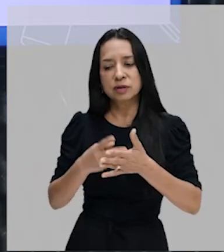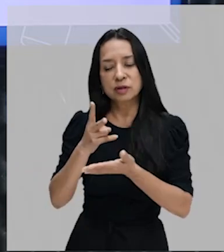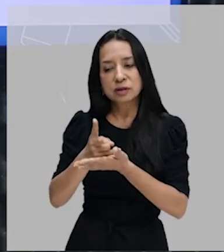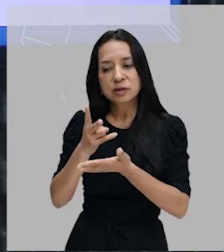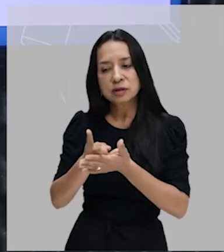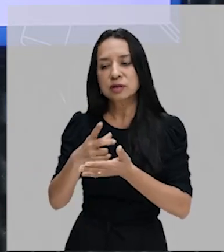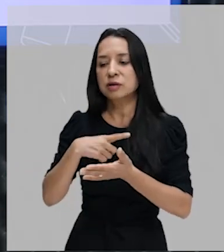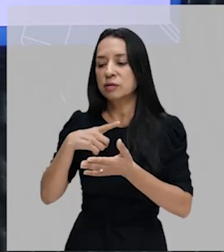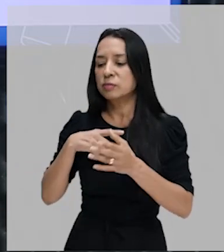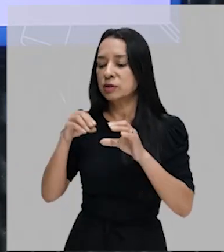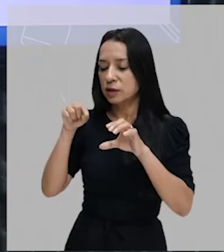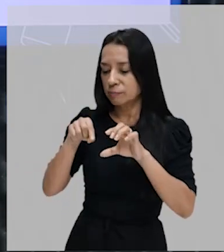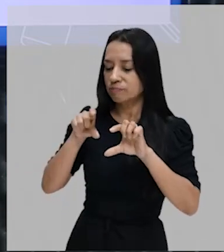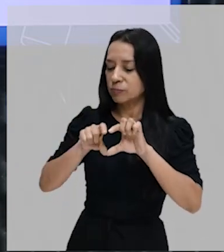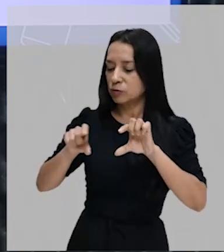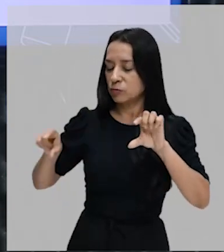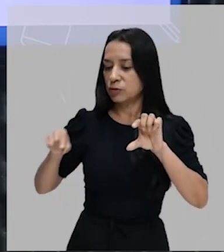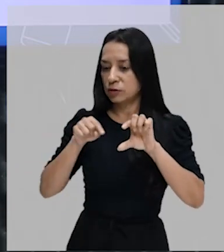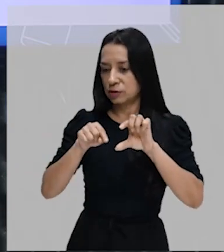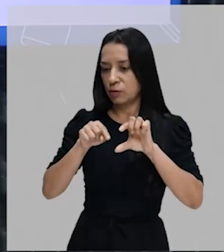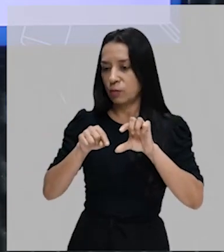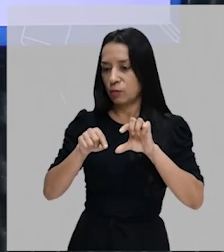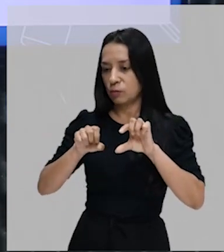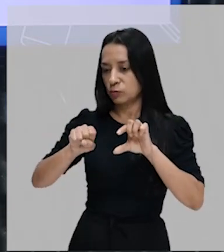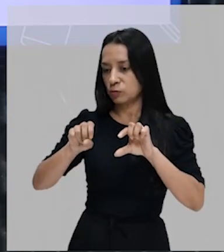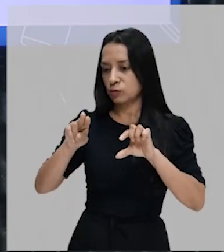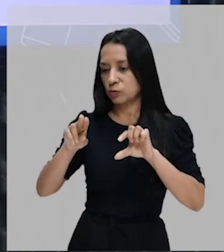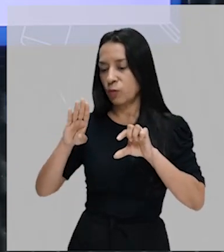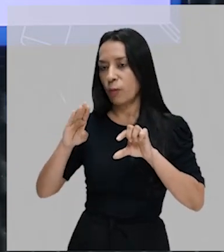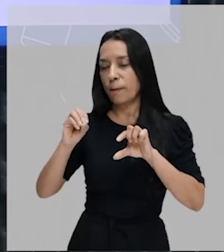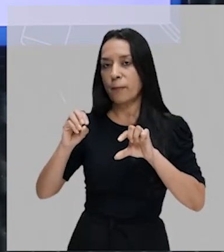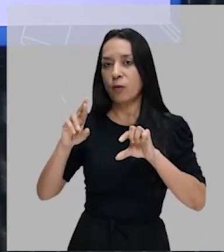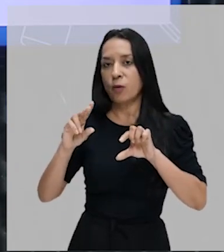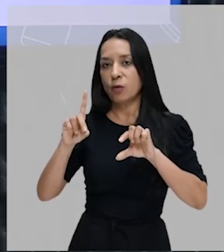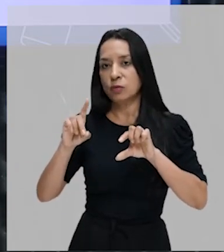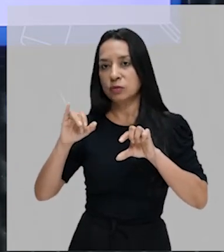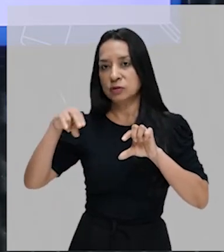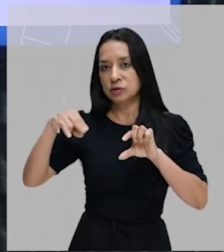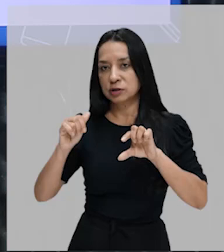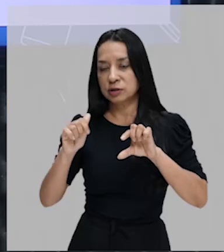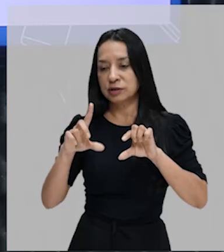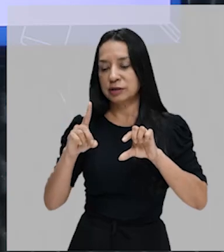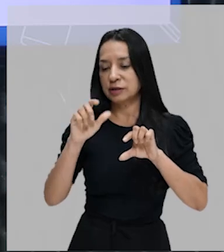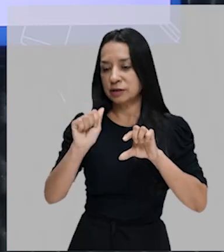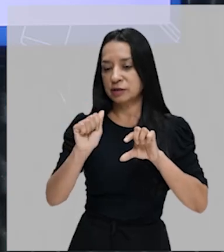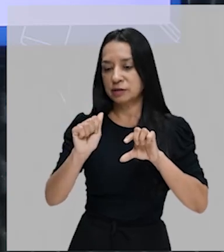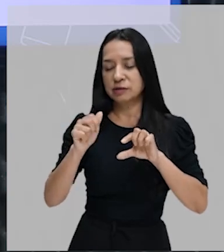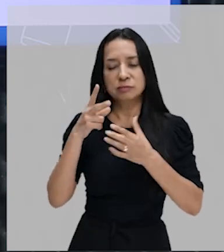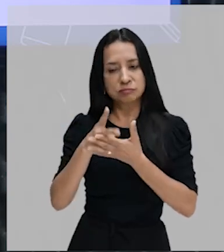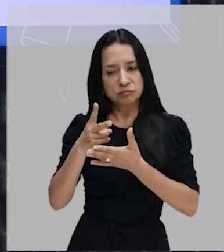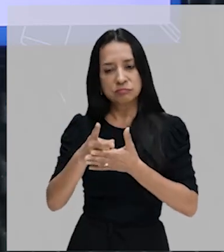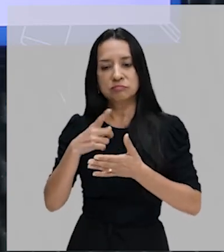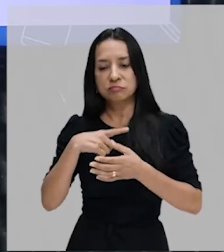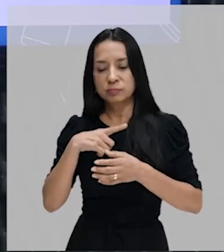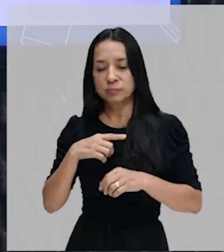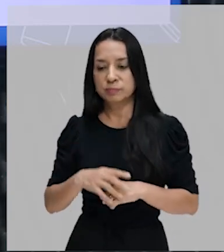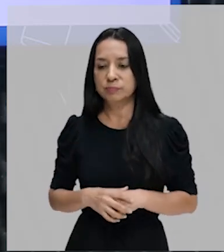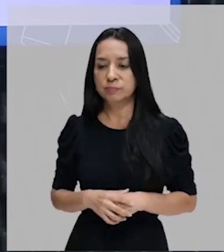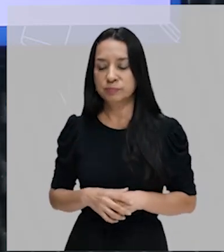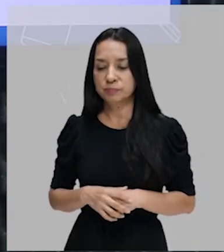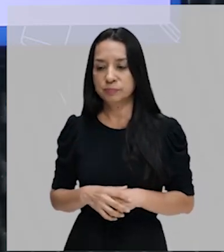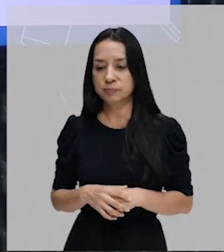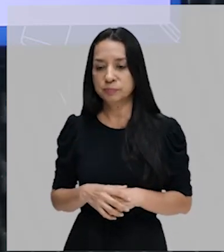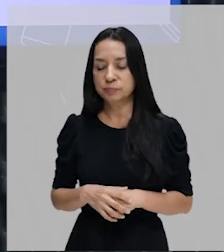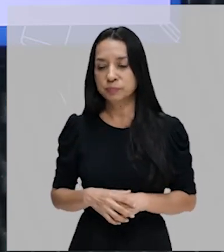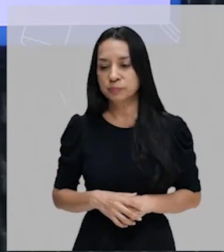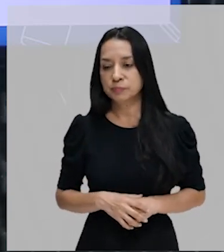dentro de uma oração subordinada. Olha que dica, ele sempre aparece dentro da oração subordinada.